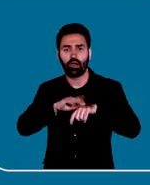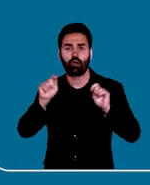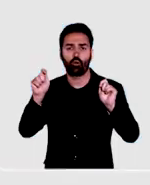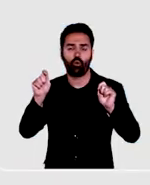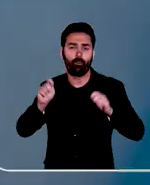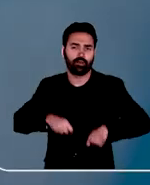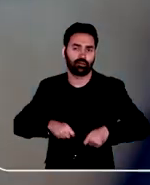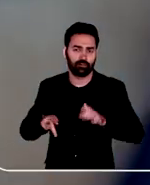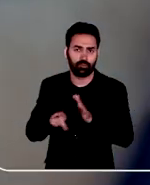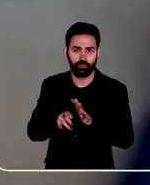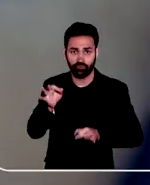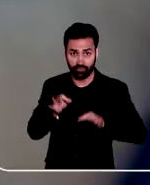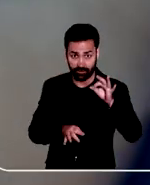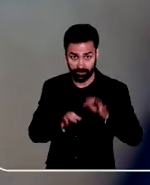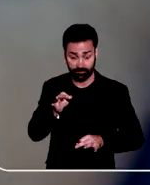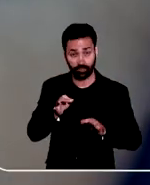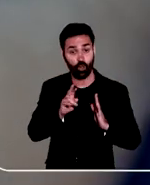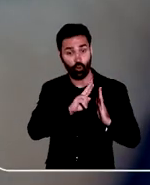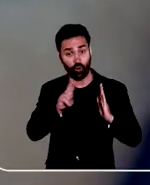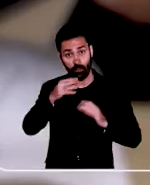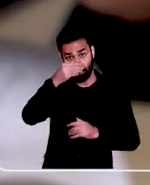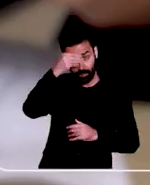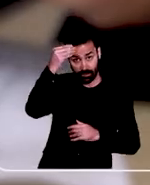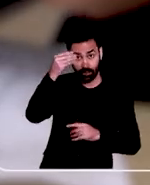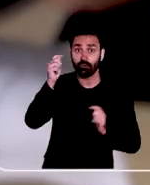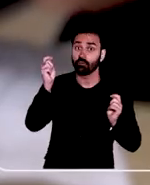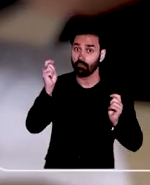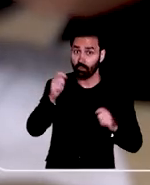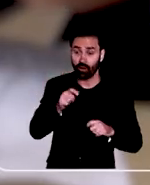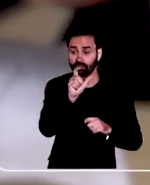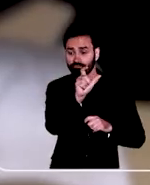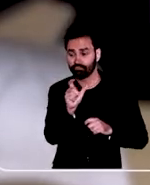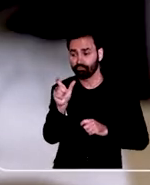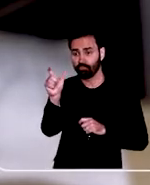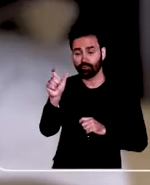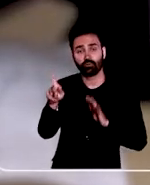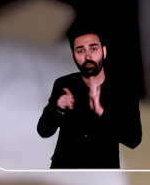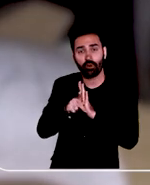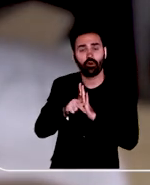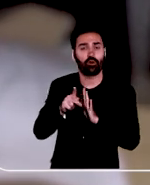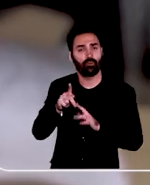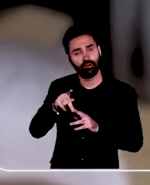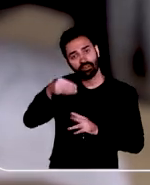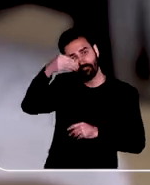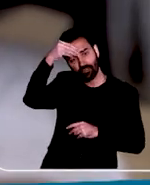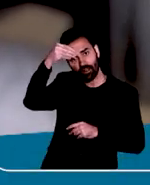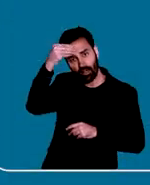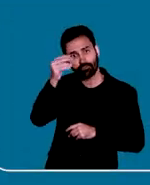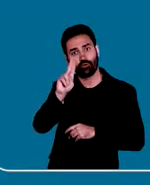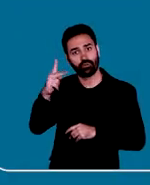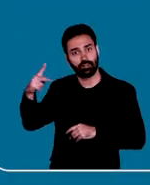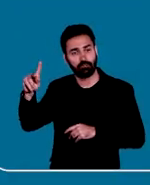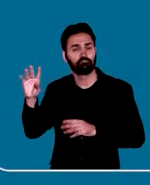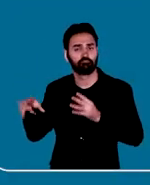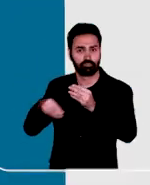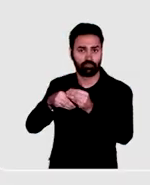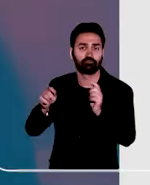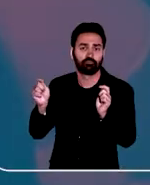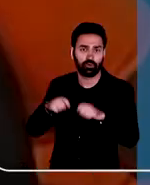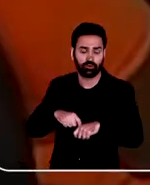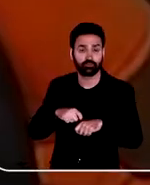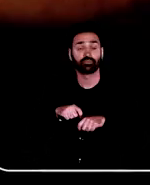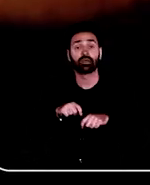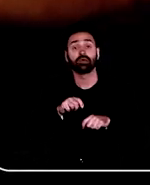competência sobrenome de padrinho pode ser incluído para formar prome composto de afiliado e mais